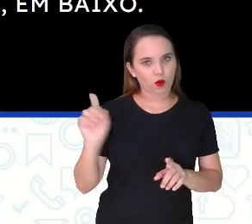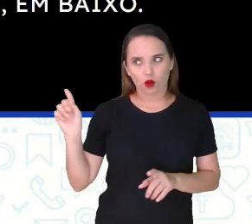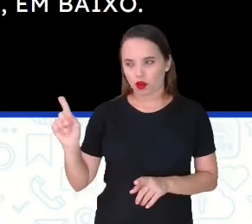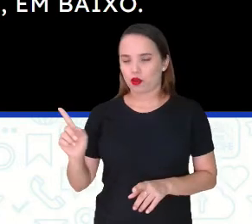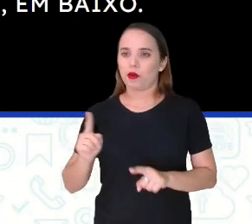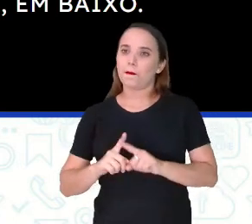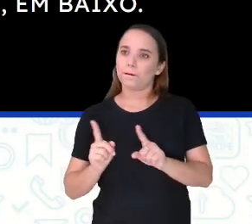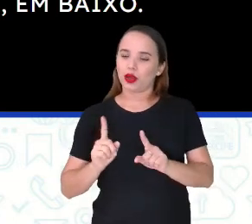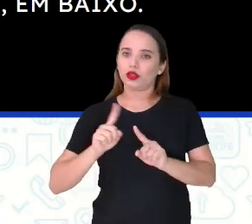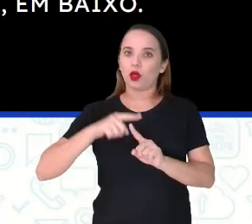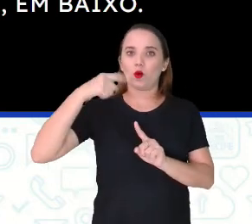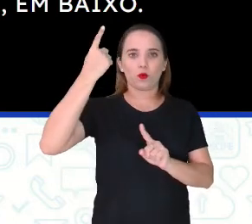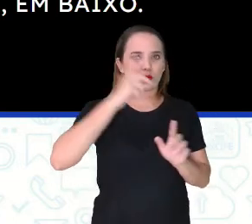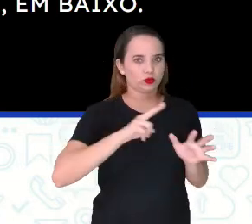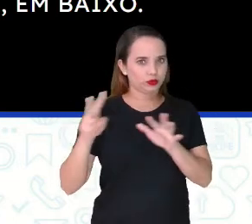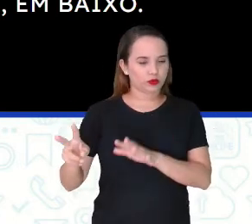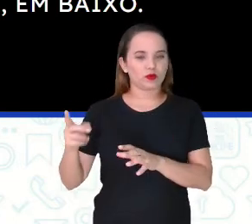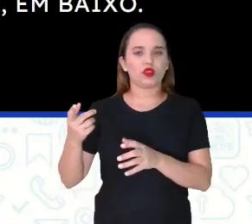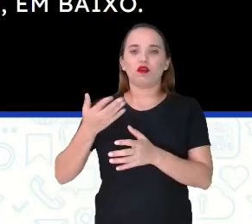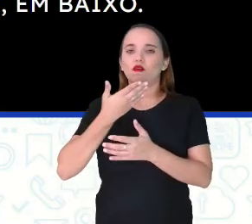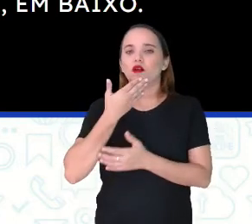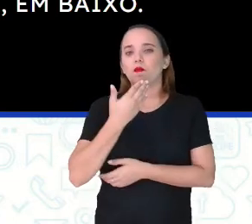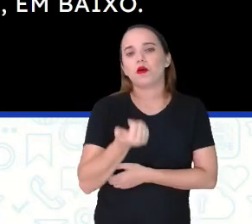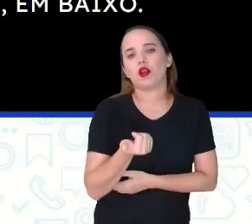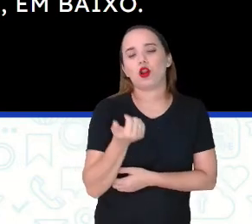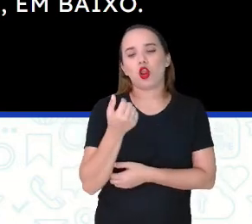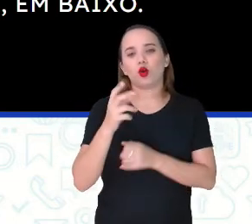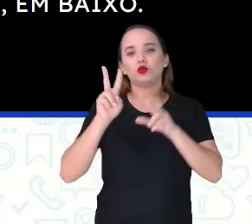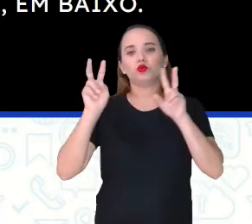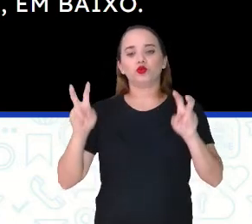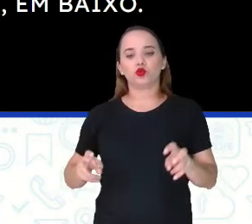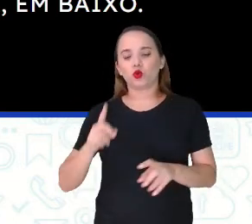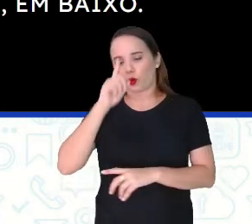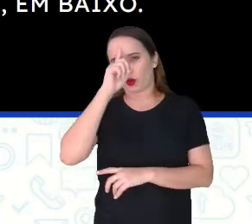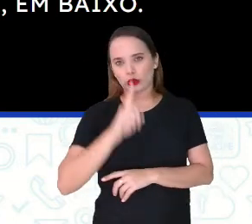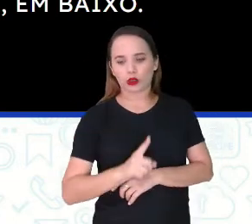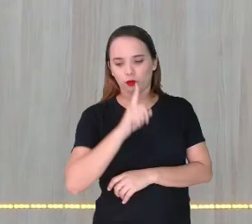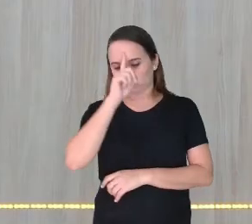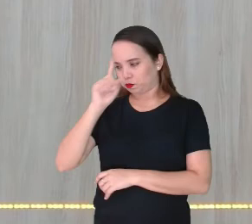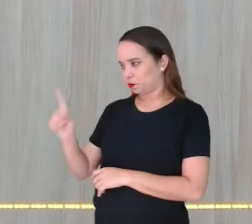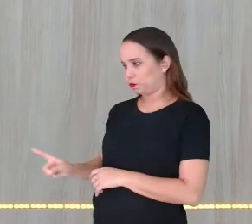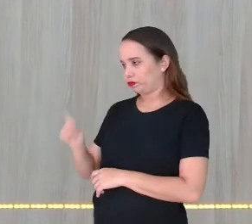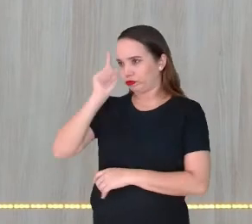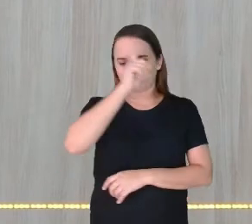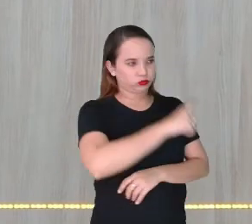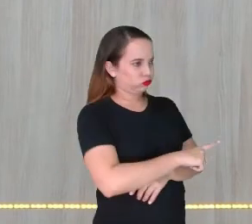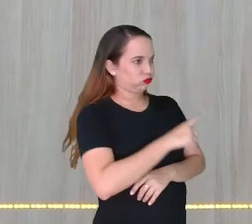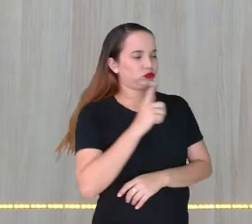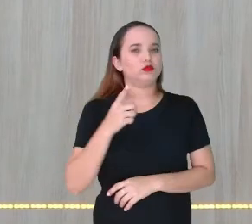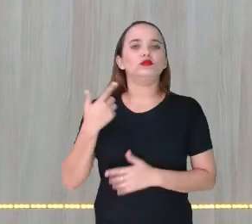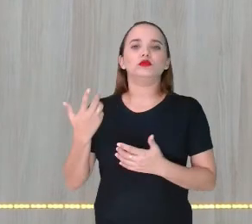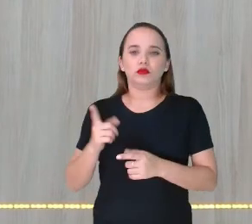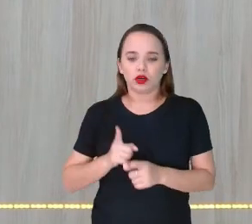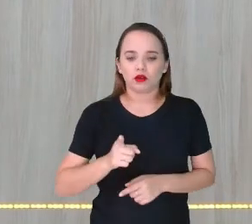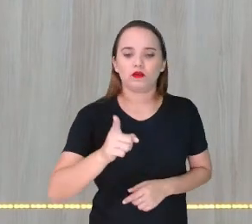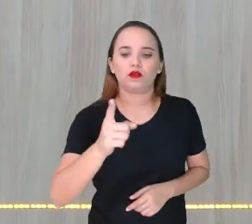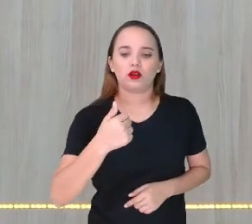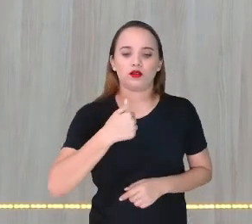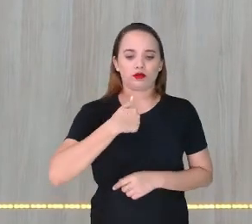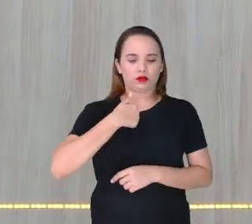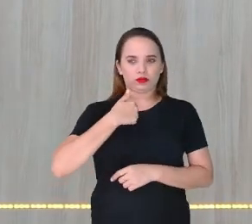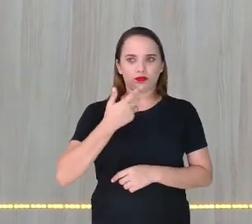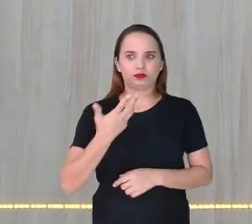melhor sobre essa questão das direções, né? Então, quando eu falo de direções para frente,